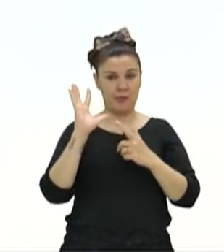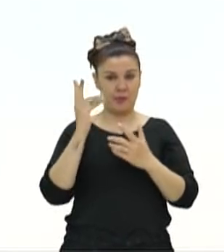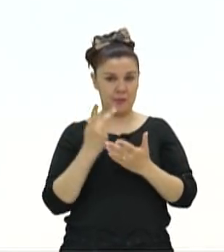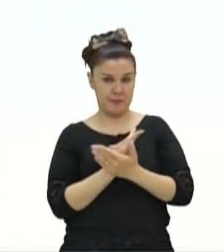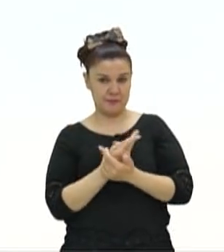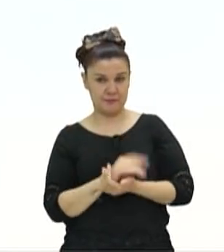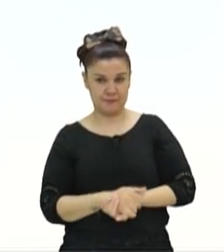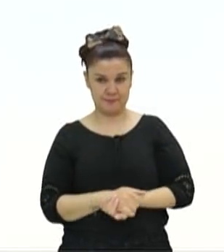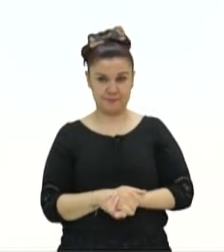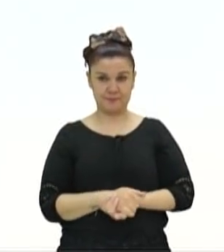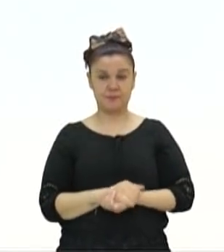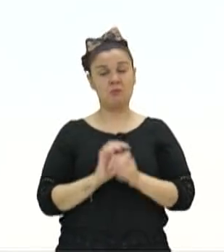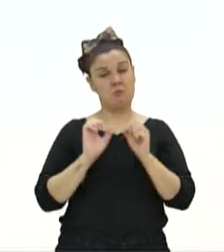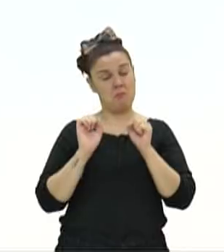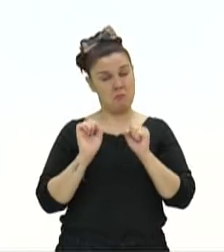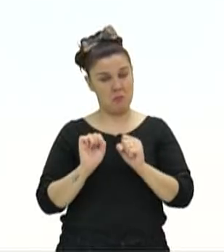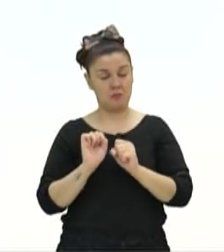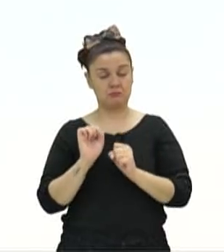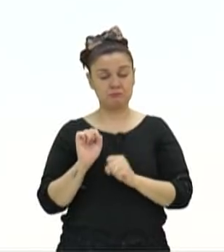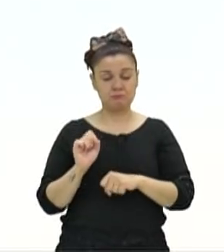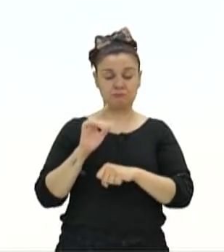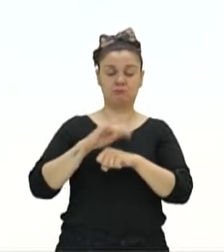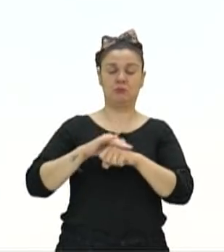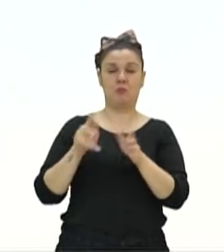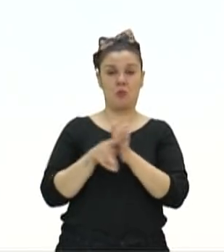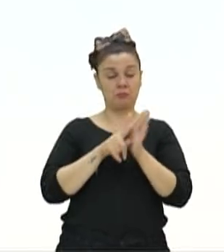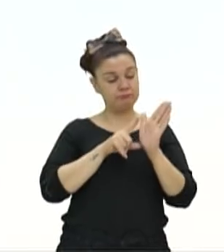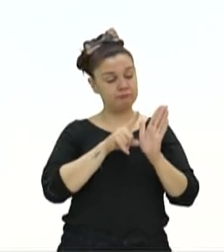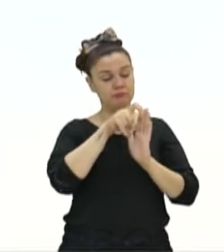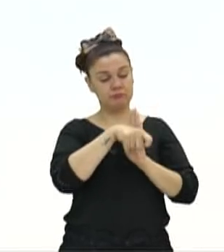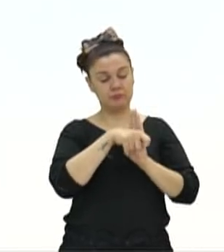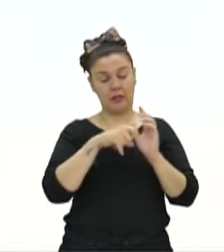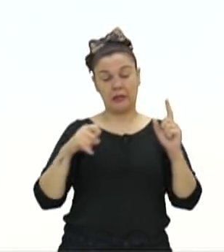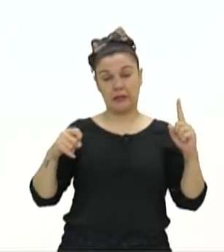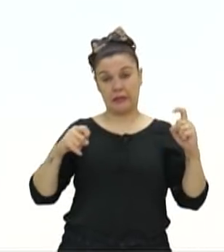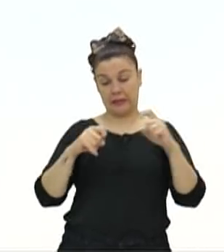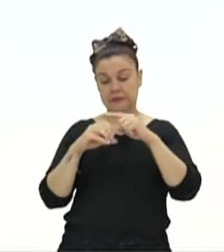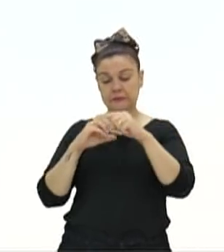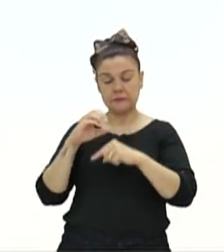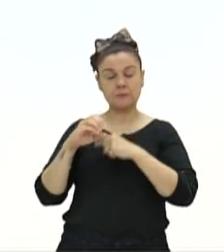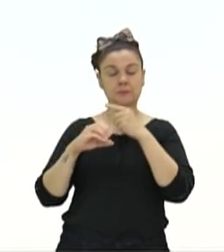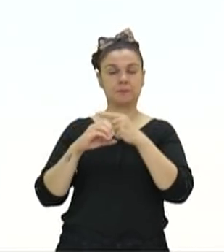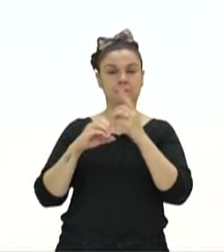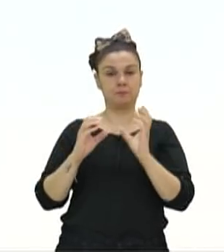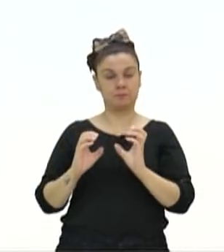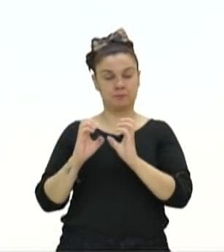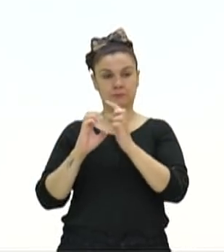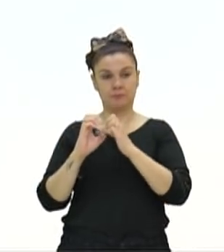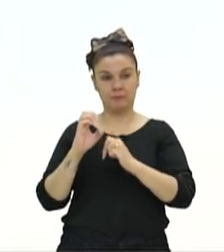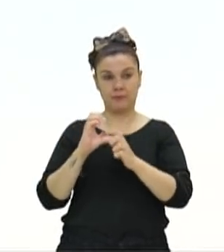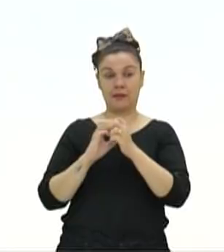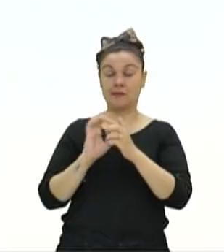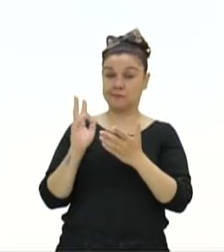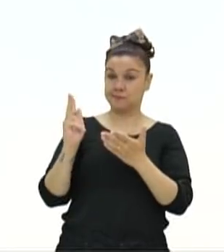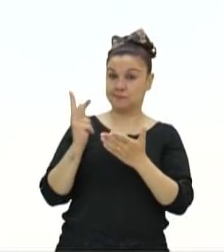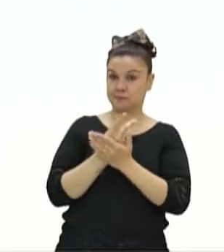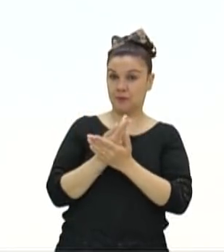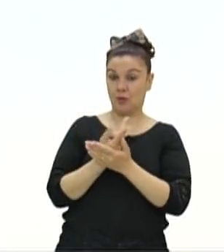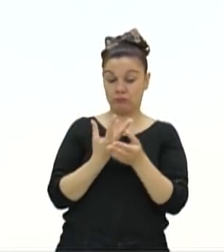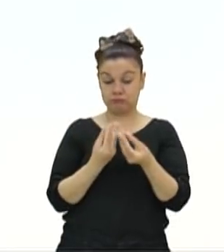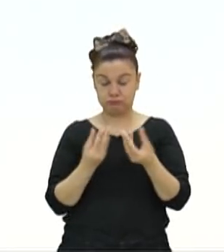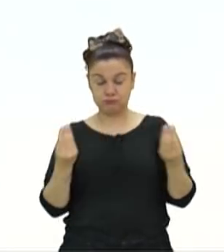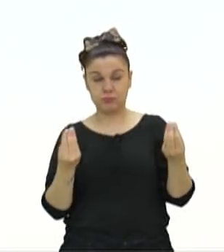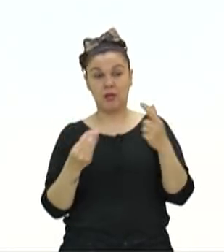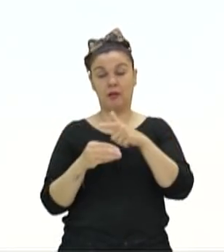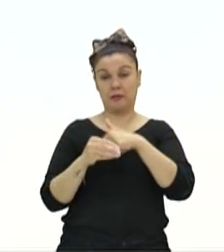acontece? Pode ser uma infecção, por exemplo, né, bacteriana, bactérias na região ali da próstata, que podem acabar se multiplicando